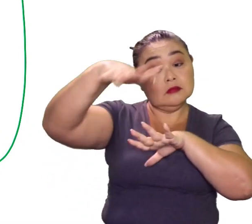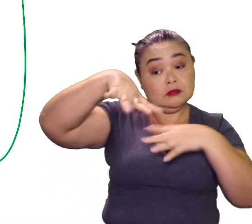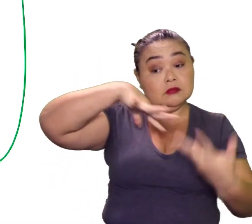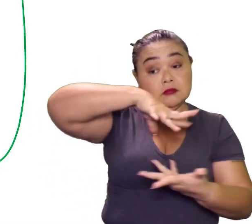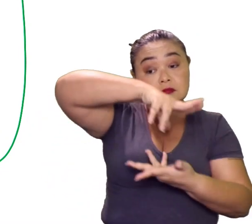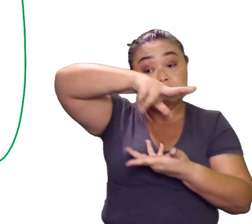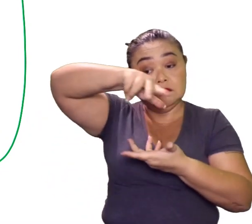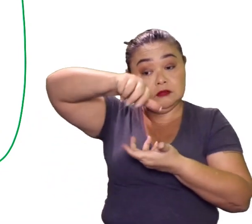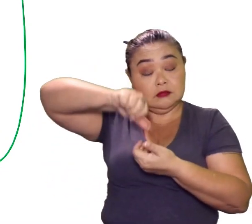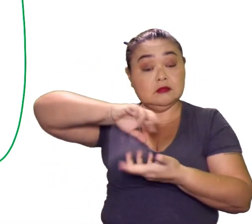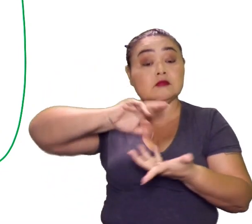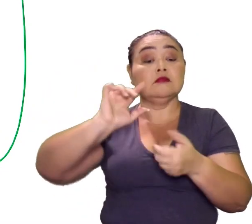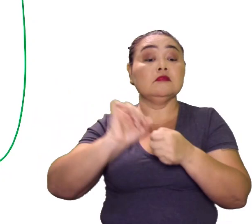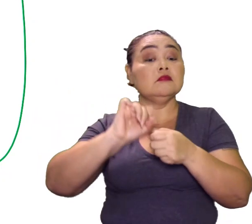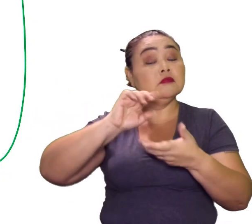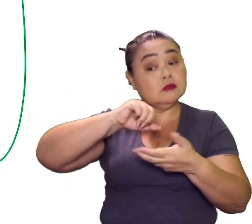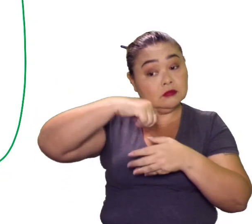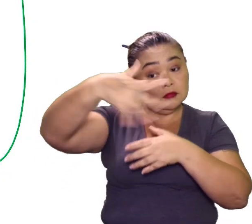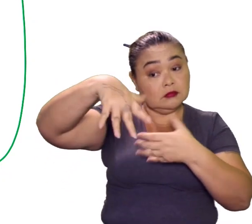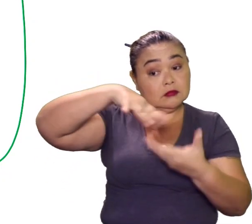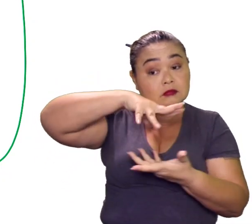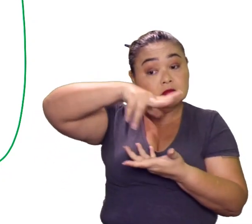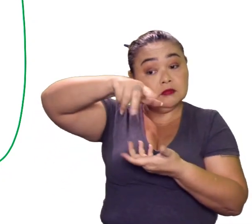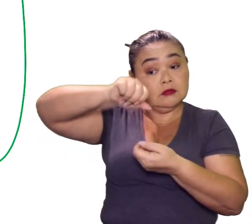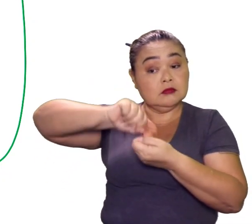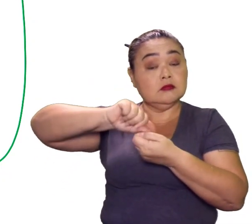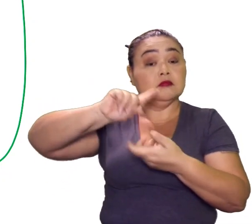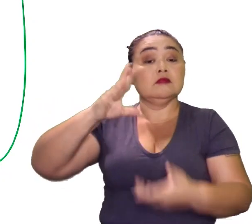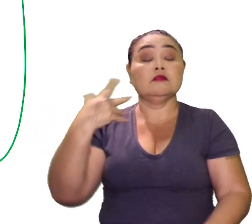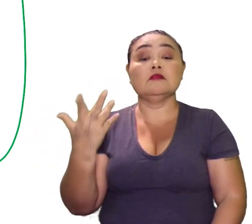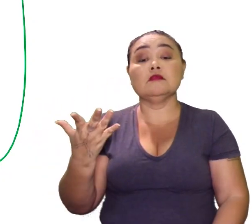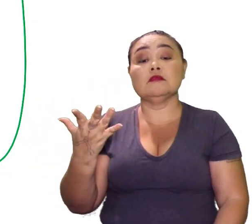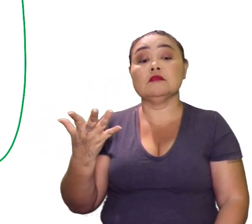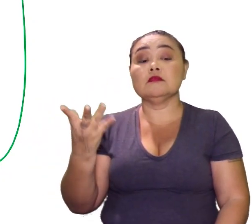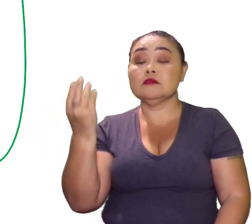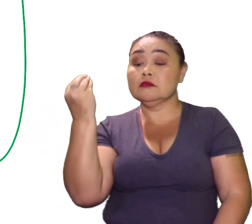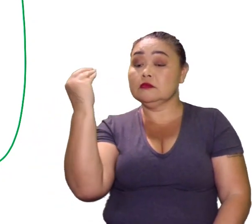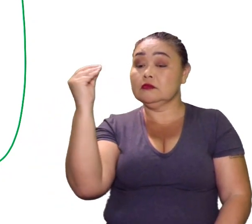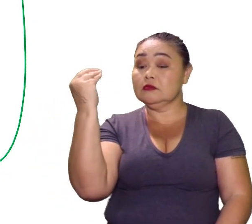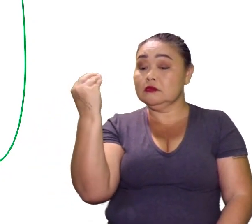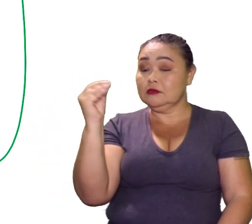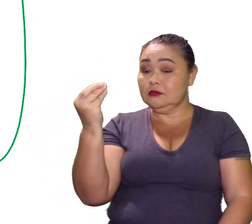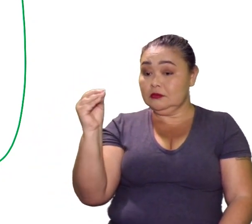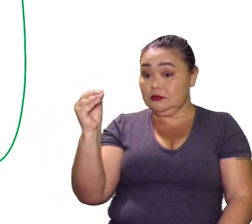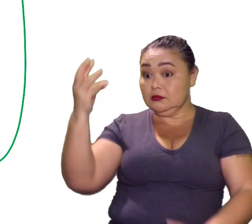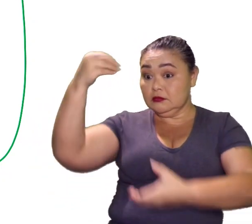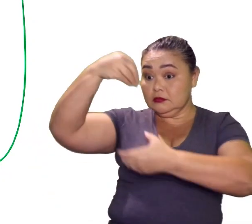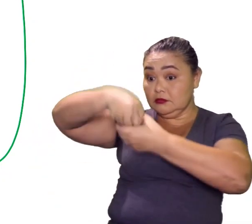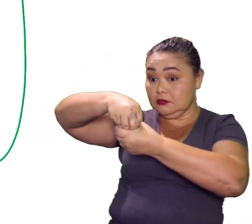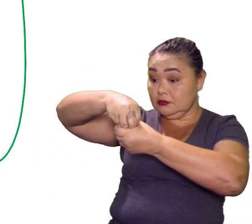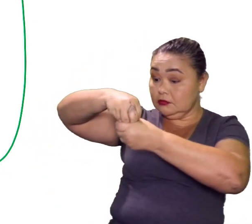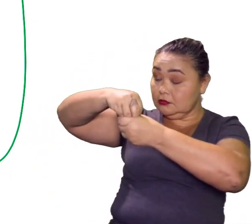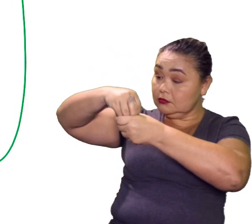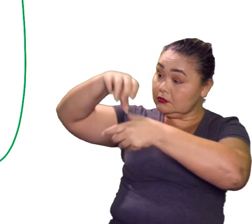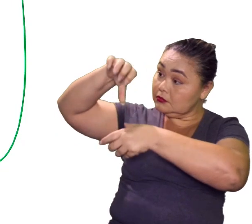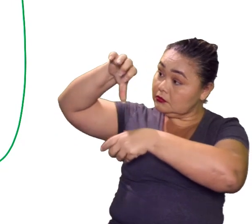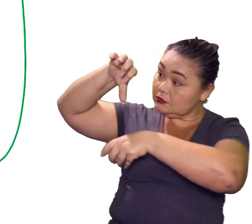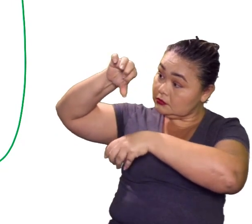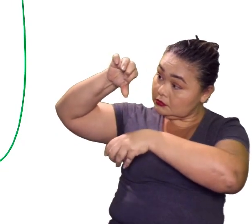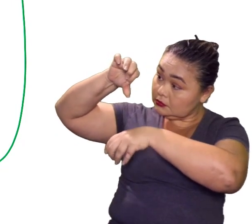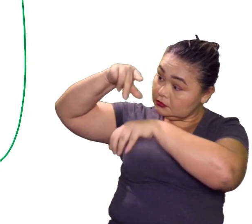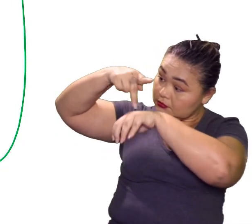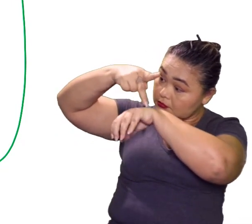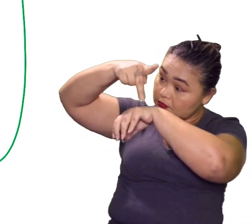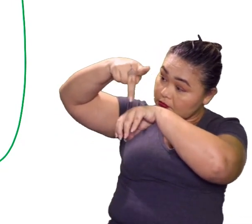Internacional, né? Isso, Amazônia Internacional. A Amazônia compõe 9 países e aqui dentro